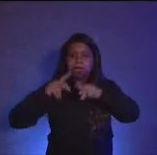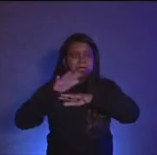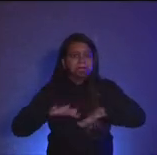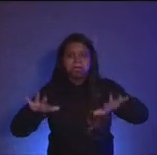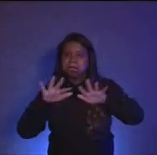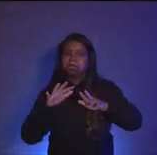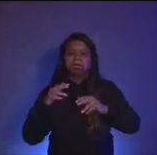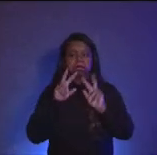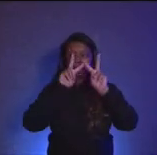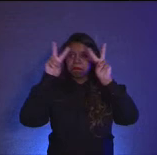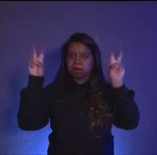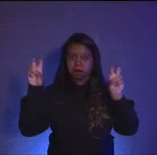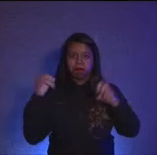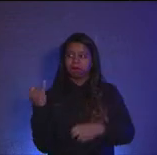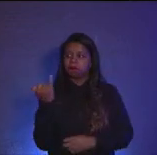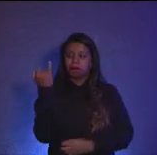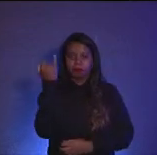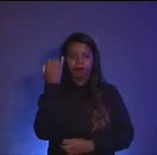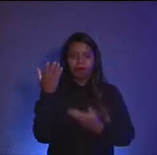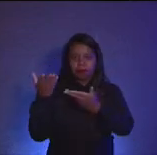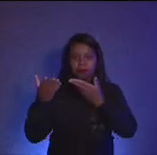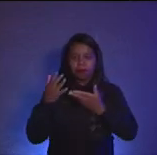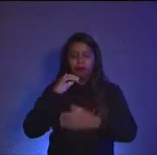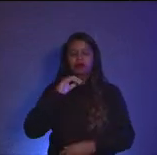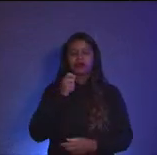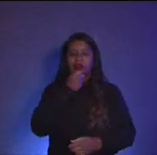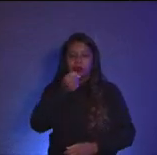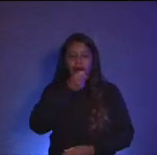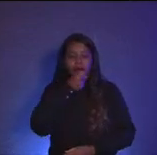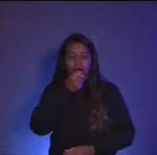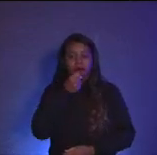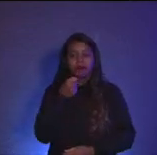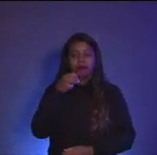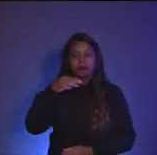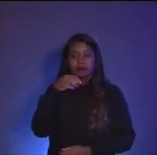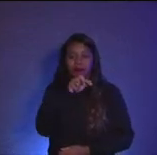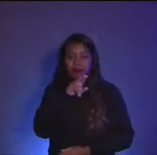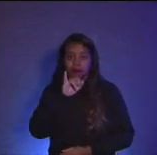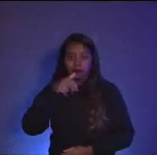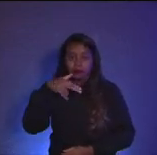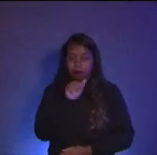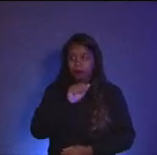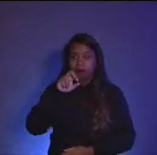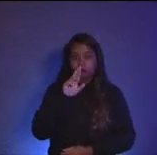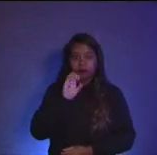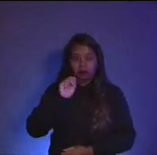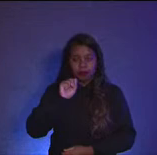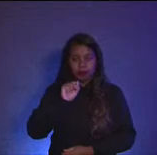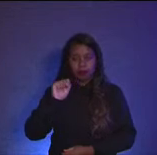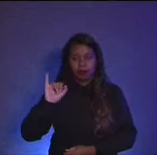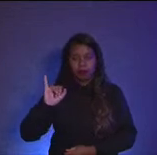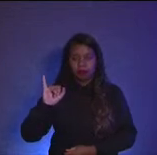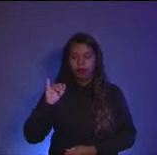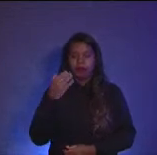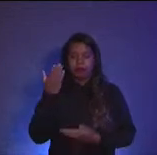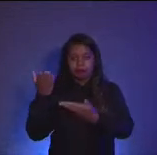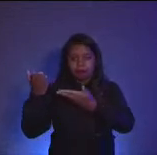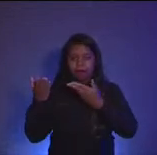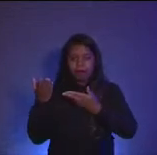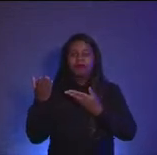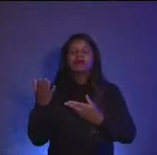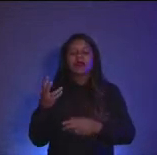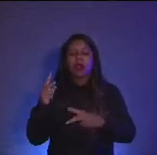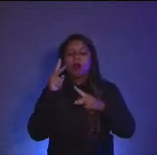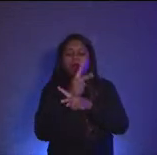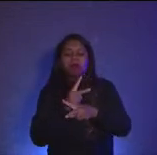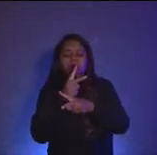então, a jornalista Marina Ross, da categoria Repórter Brasil, para apresentar o primeiro trabalho finalista dessa categoria, O Caçador de Jazidas,